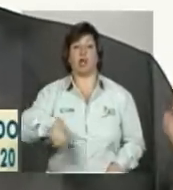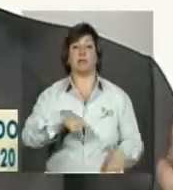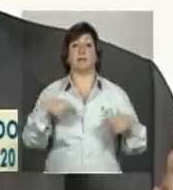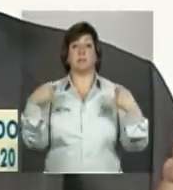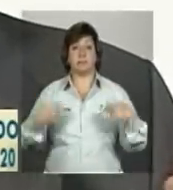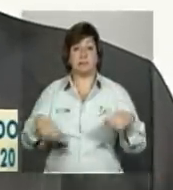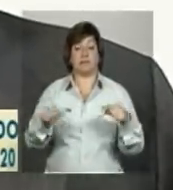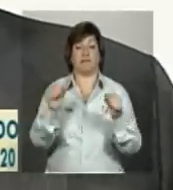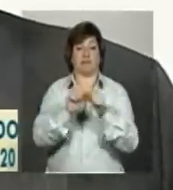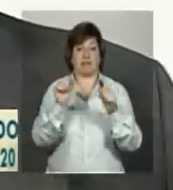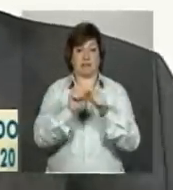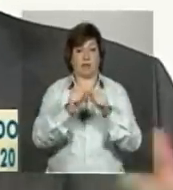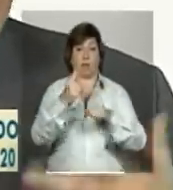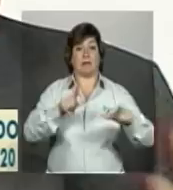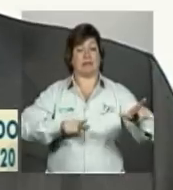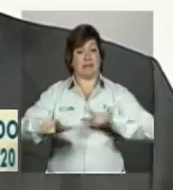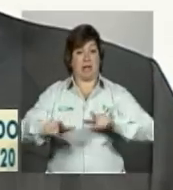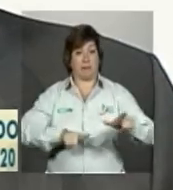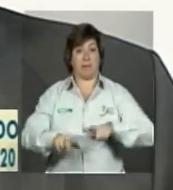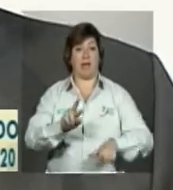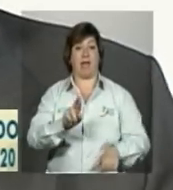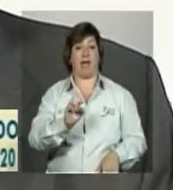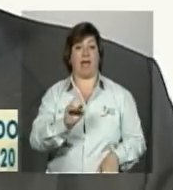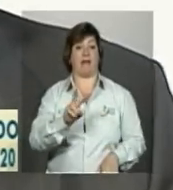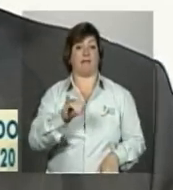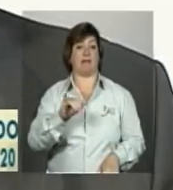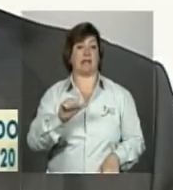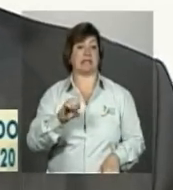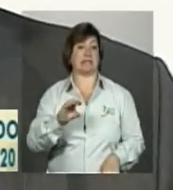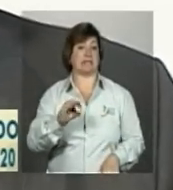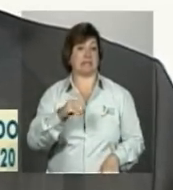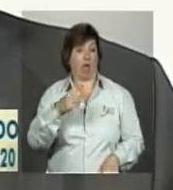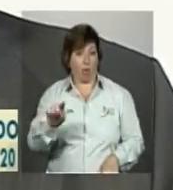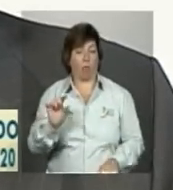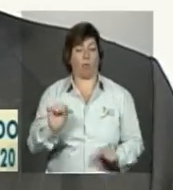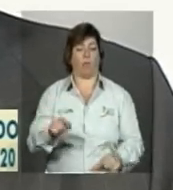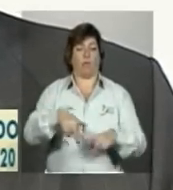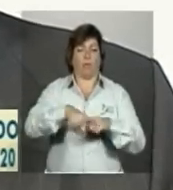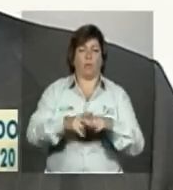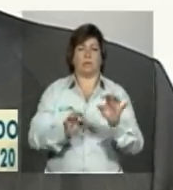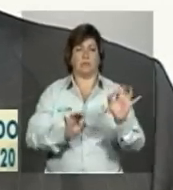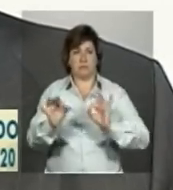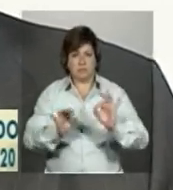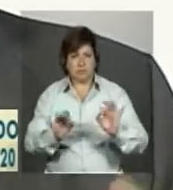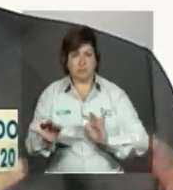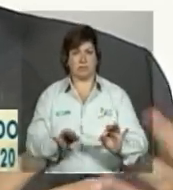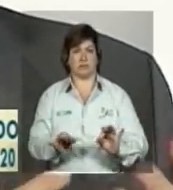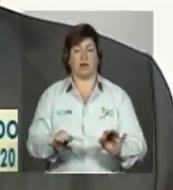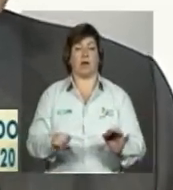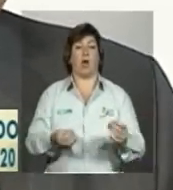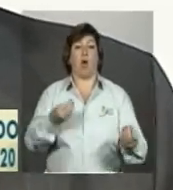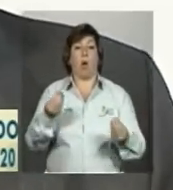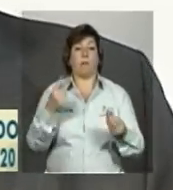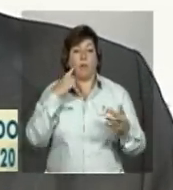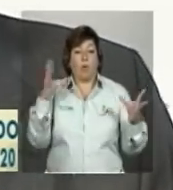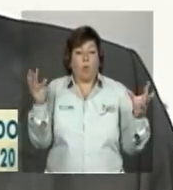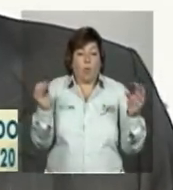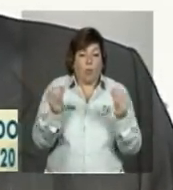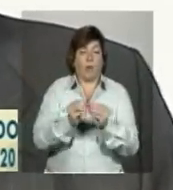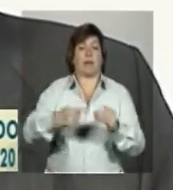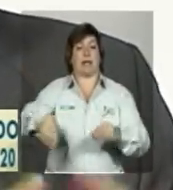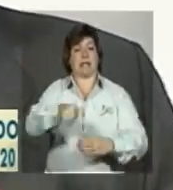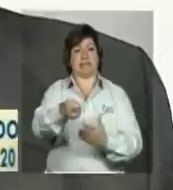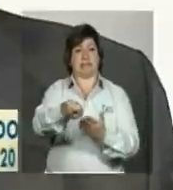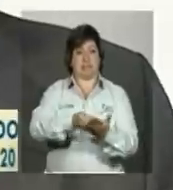um trabalho de revisão e de, como se diz, de condensação desse